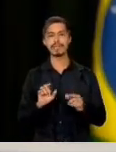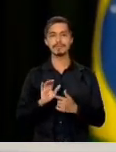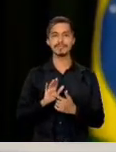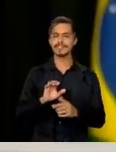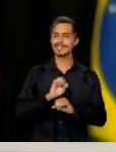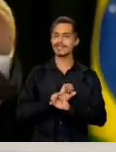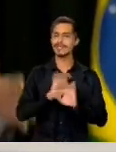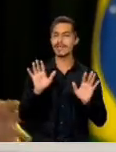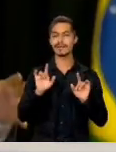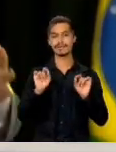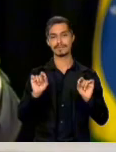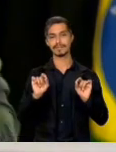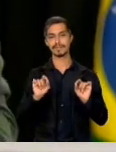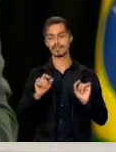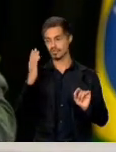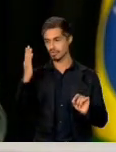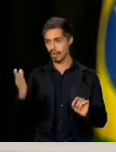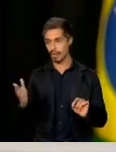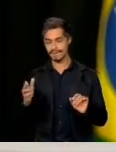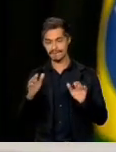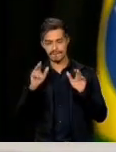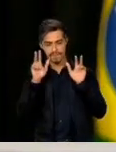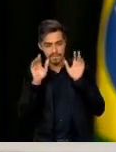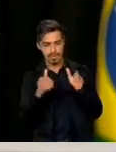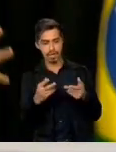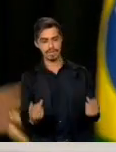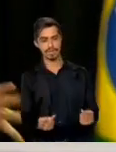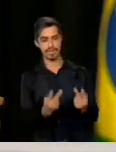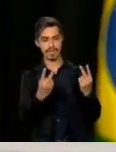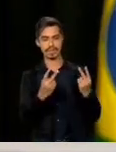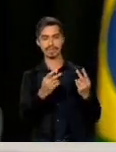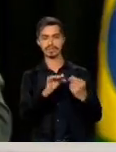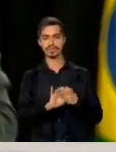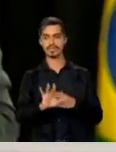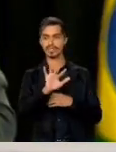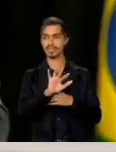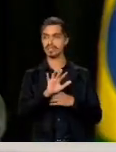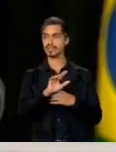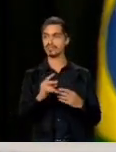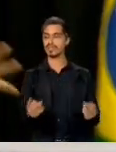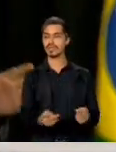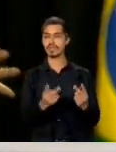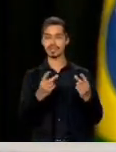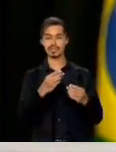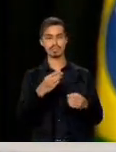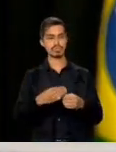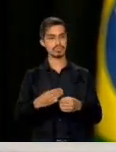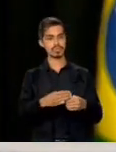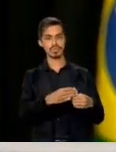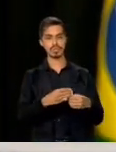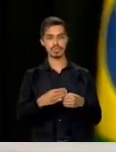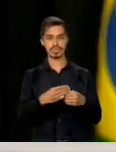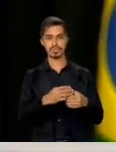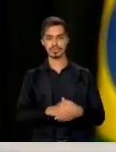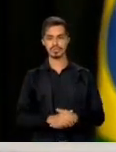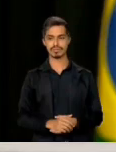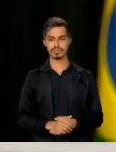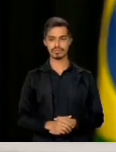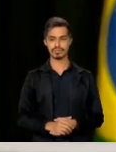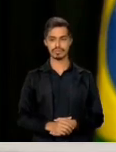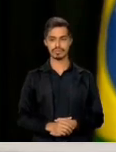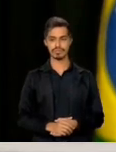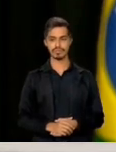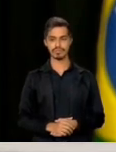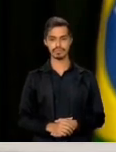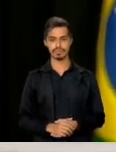claro de que o senhor valoriza a federação, valoriza os gestores municipais, valoriza os gestores estaduais.